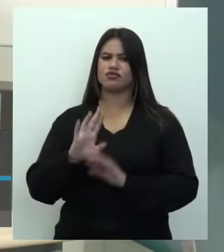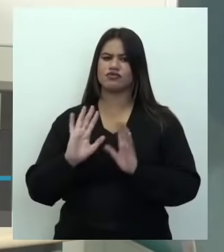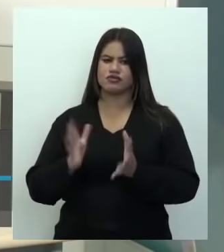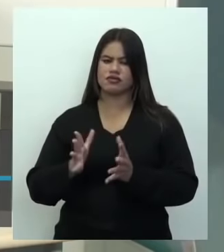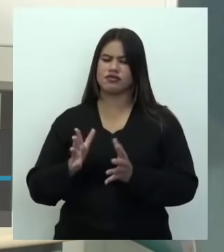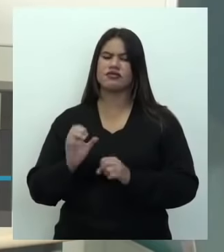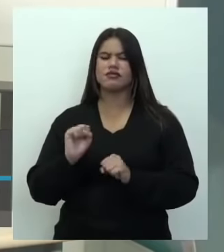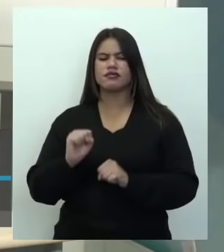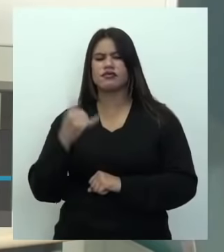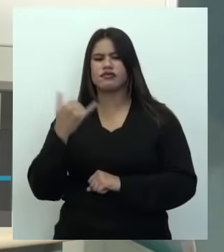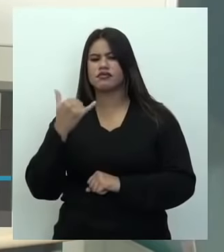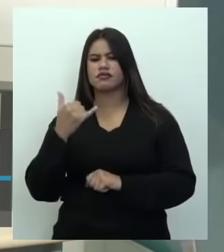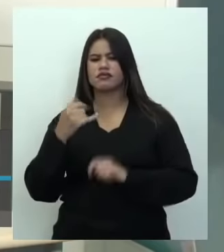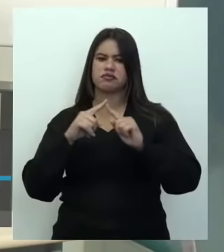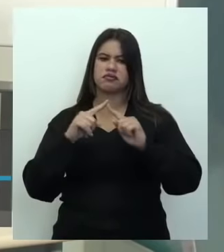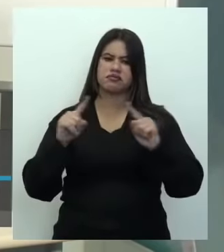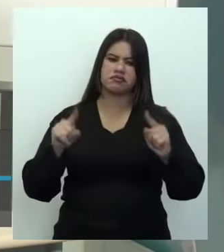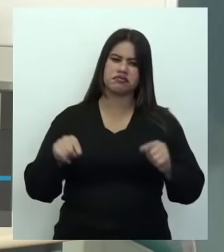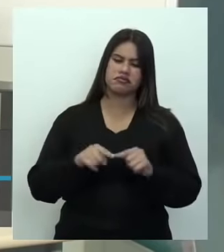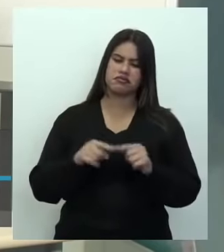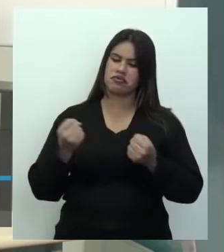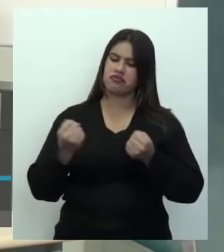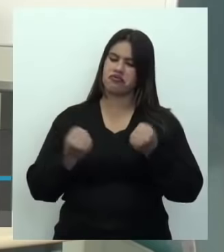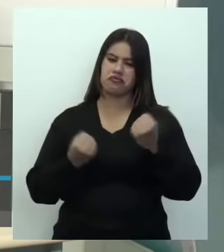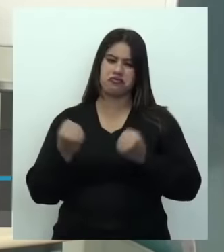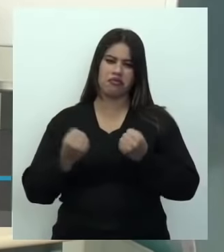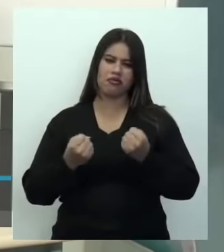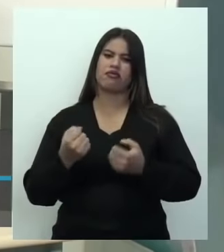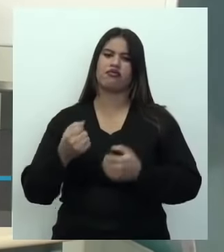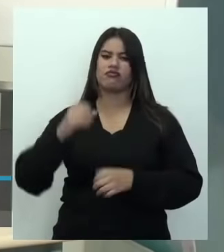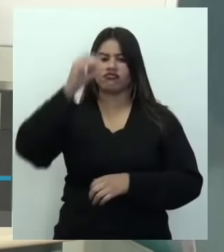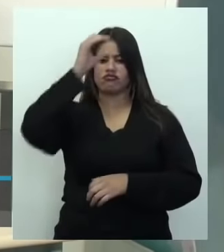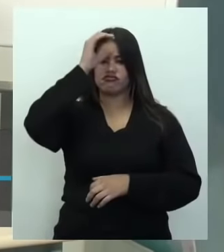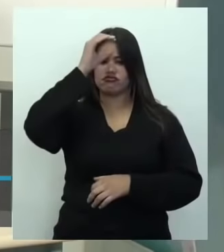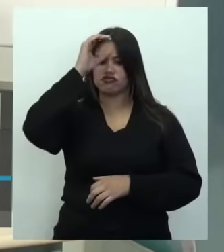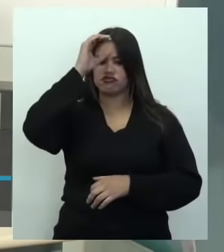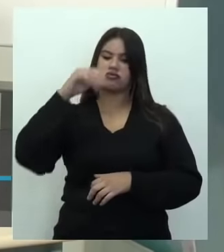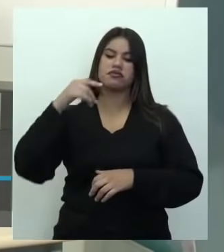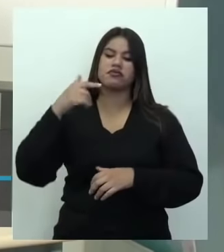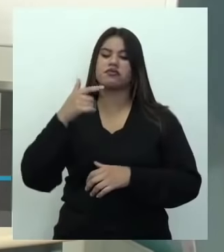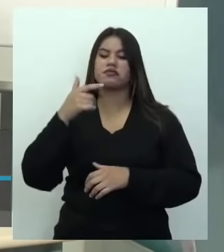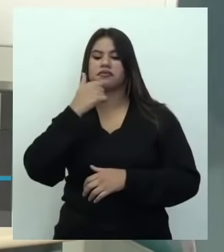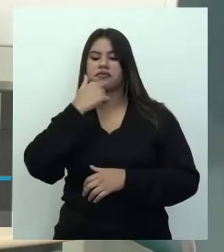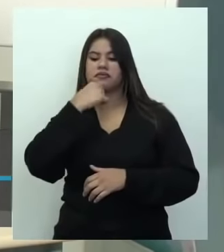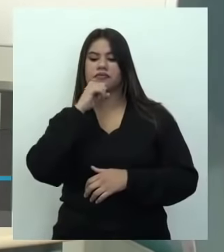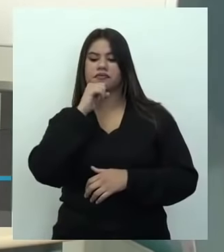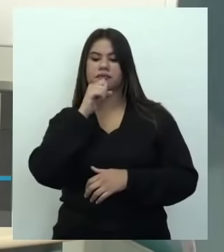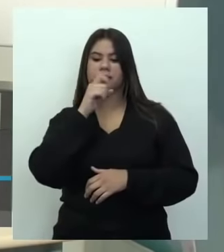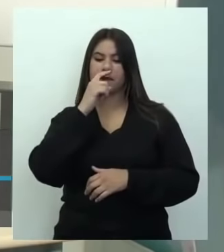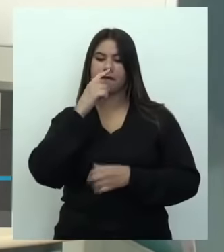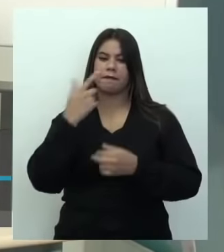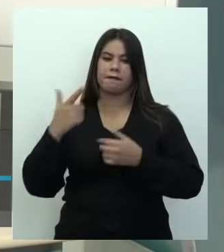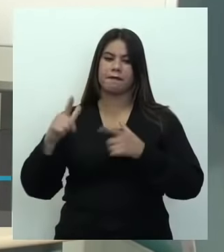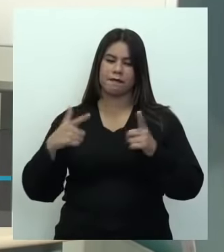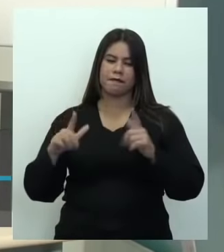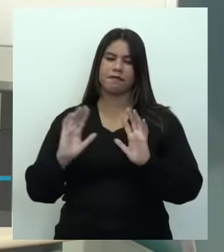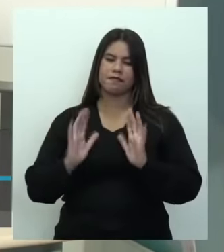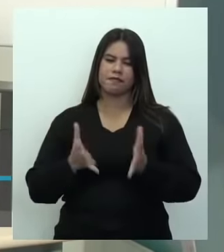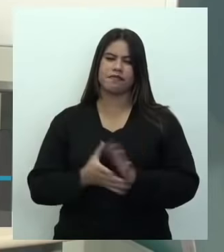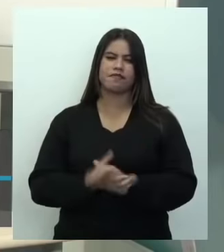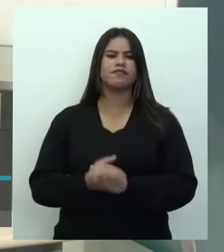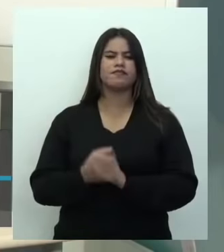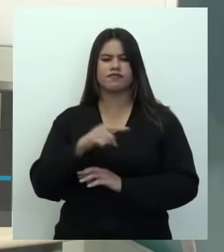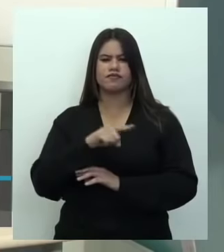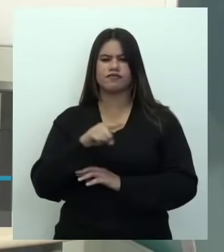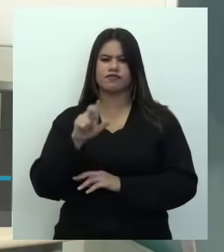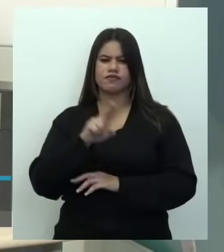próprio GPS, né, do carro, às vezes do pai, da mãe, do tio, da avó, do vô, tal. Enfim, em algum momento da vida de vocês, vocês